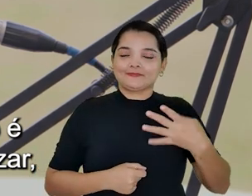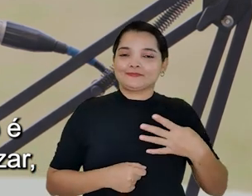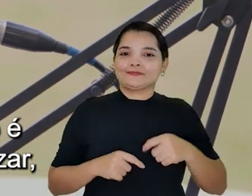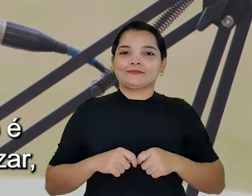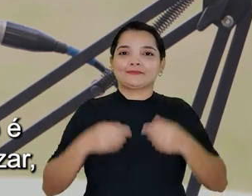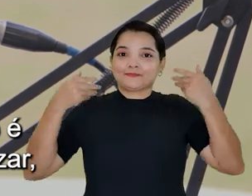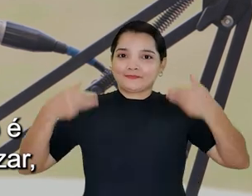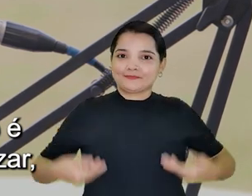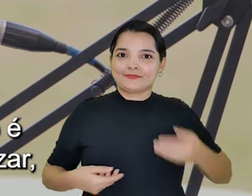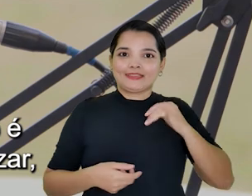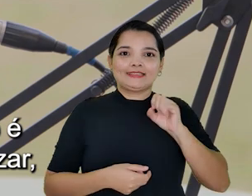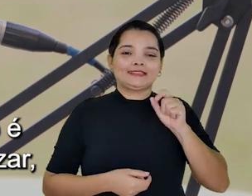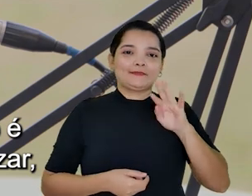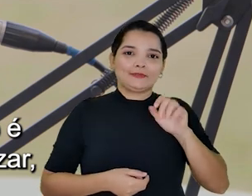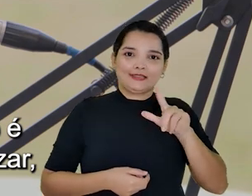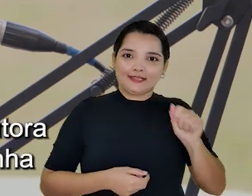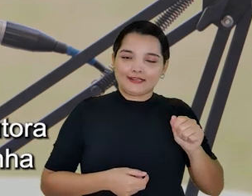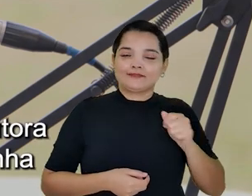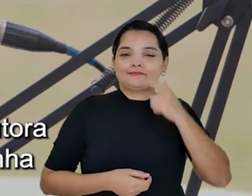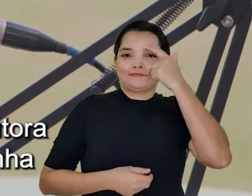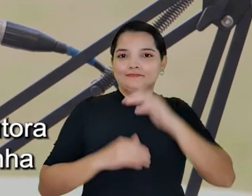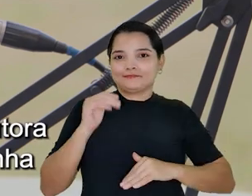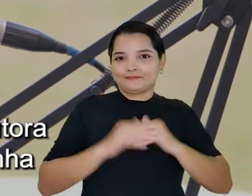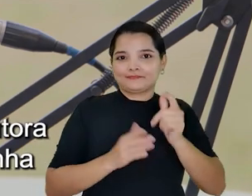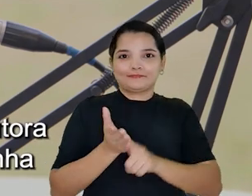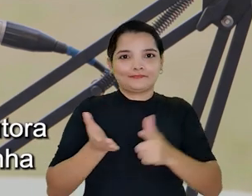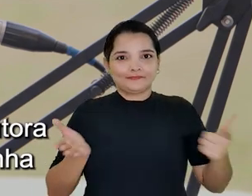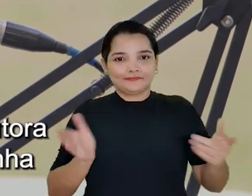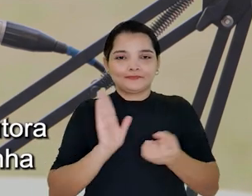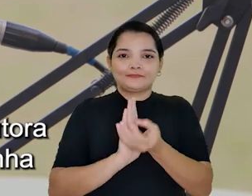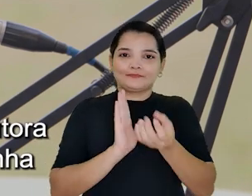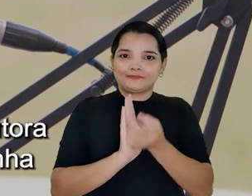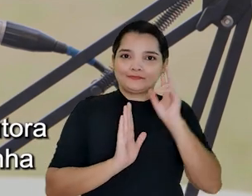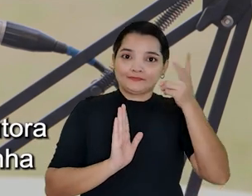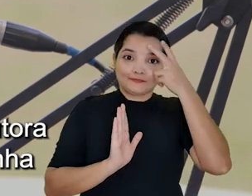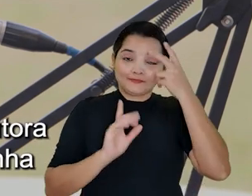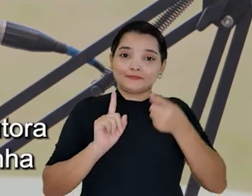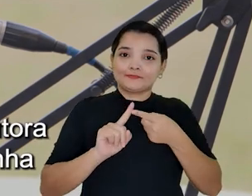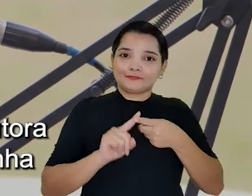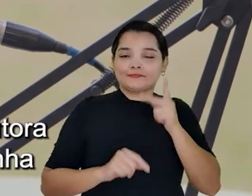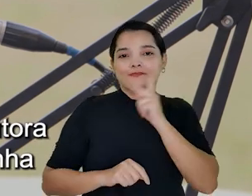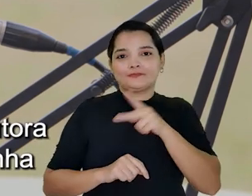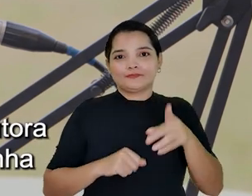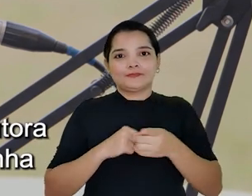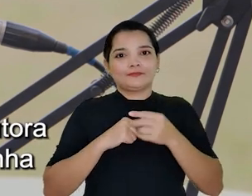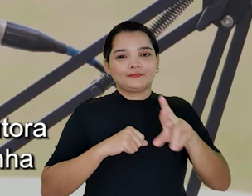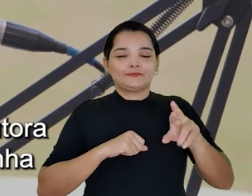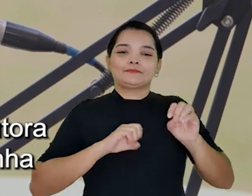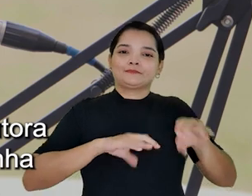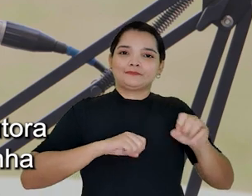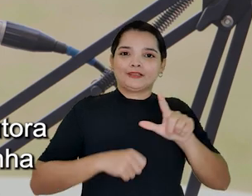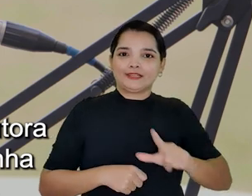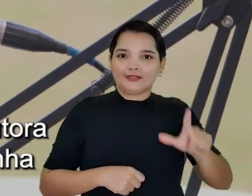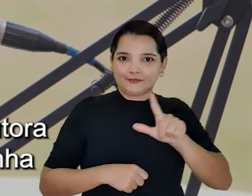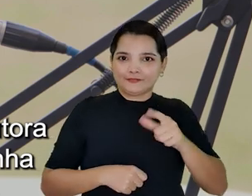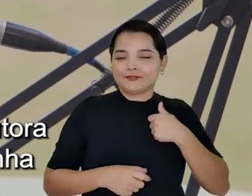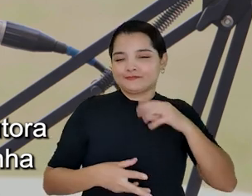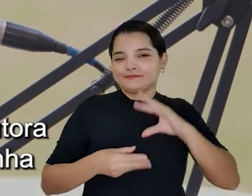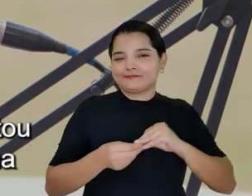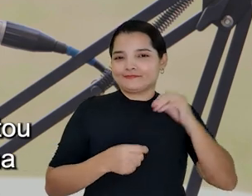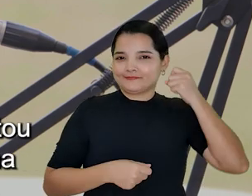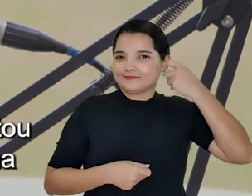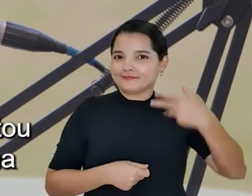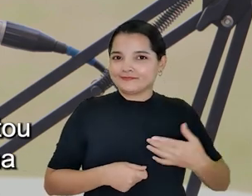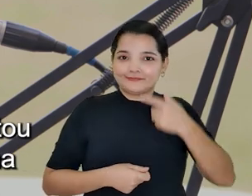2024 eu sou Isabela Baltazar jornalista produtora cultural e Professora Doutora de literatura eu vou fazer R